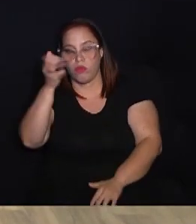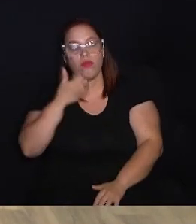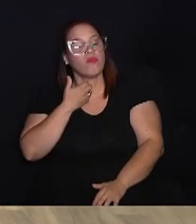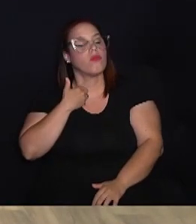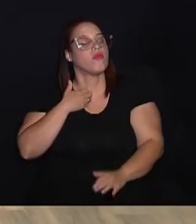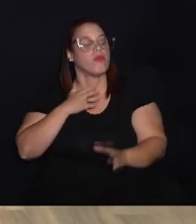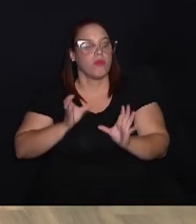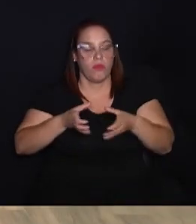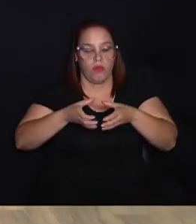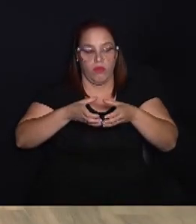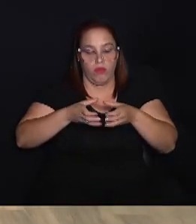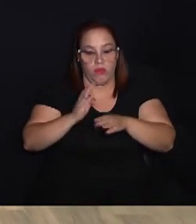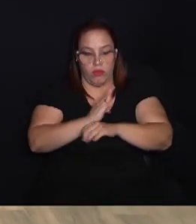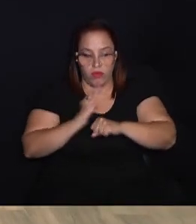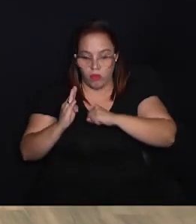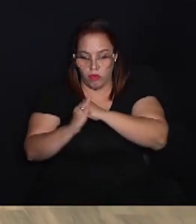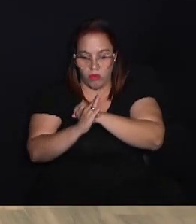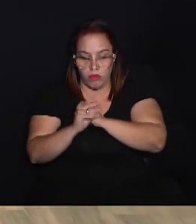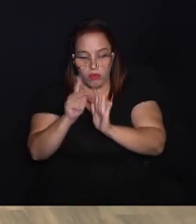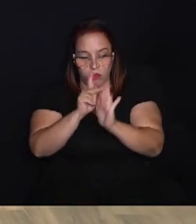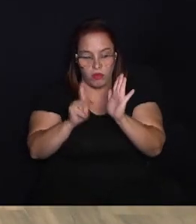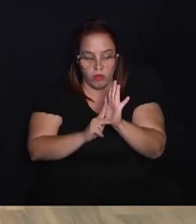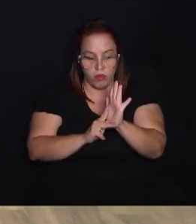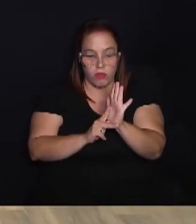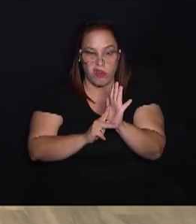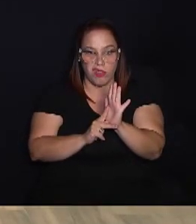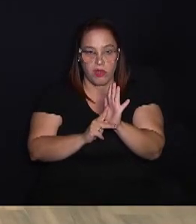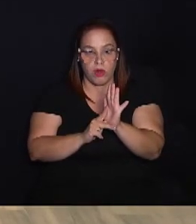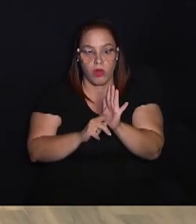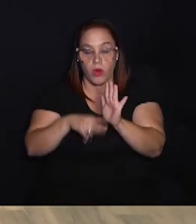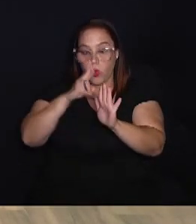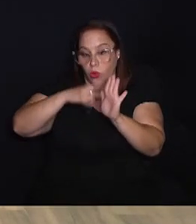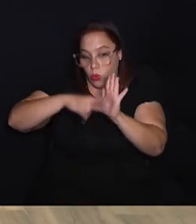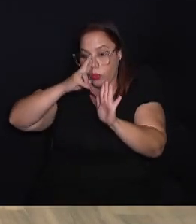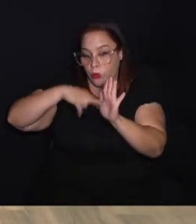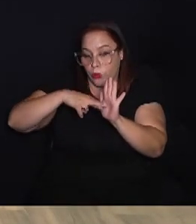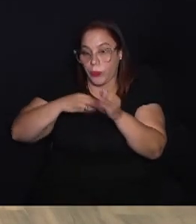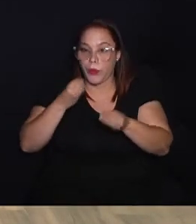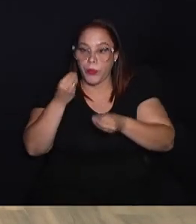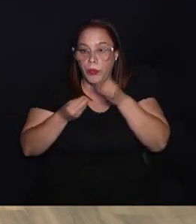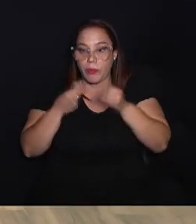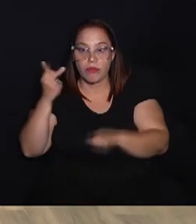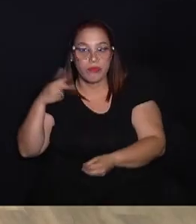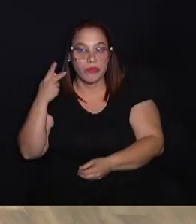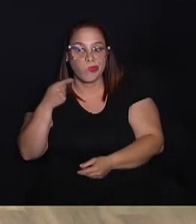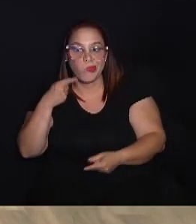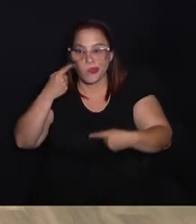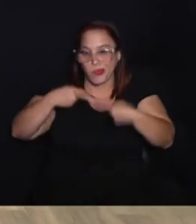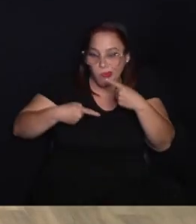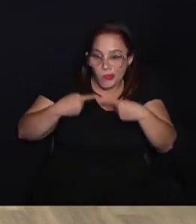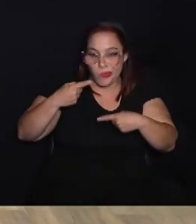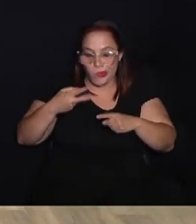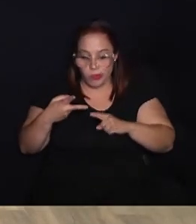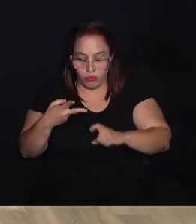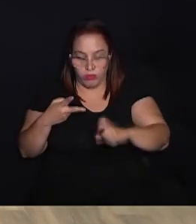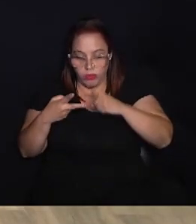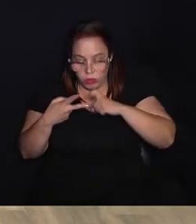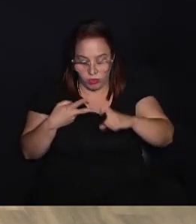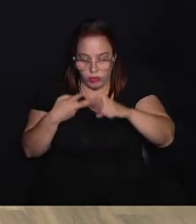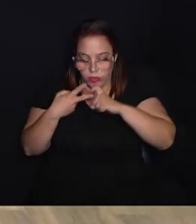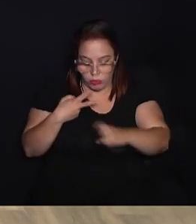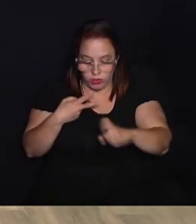por artigo, cada projeto. Isso também é um esforço de transparência, né, da Câmara para aproximar cada vez